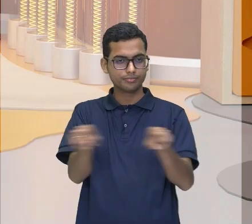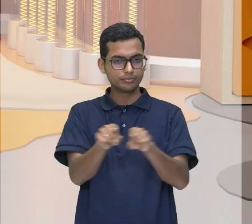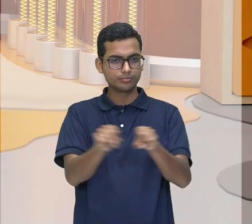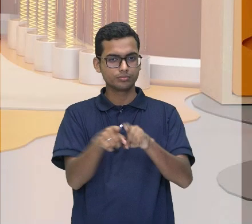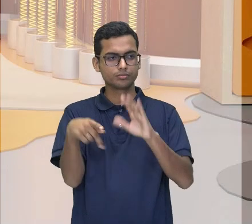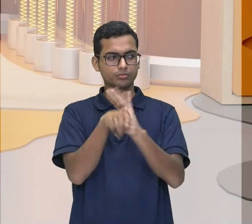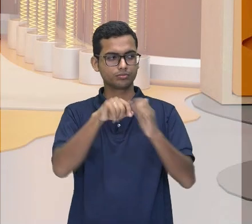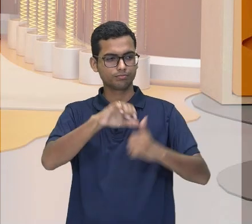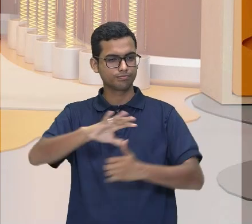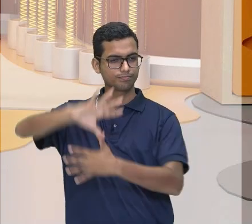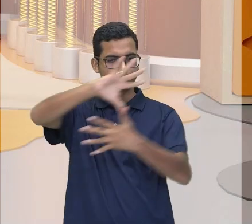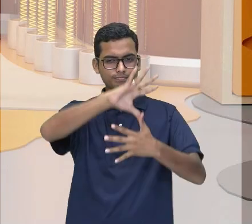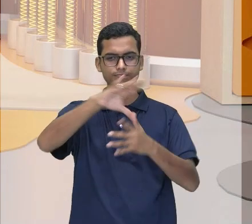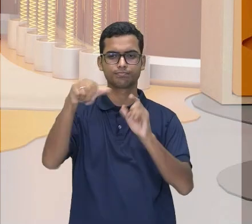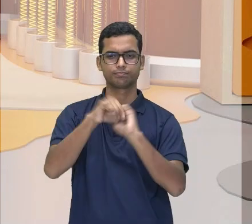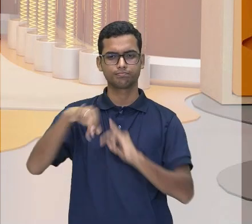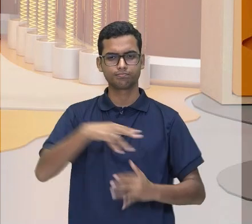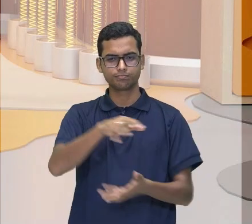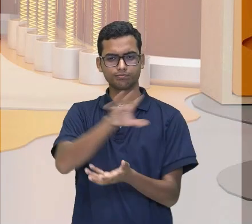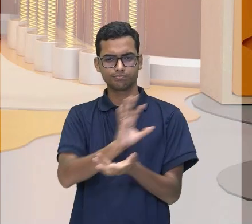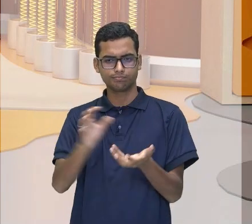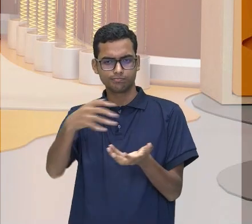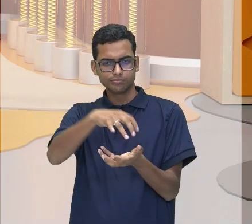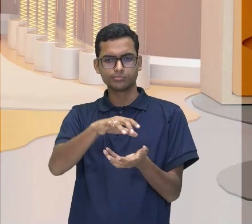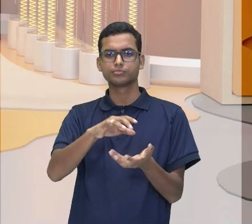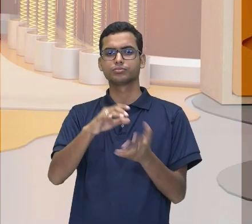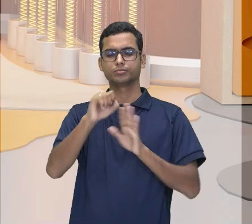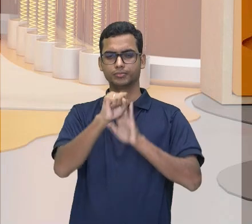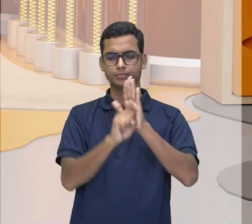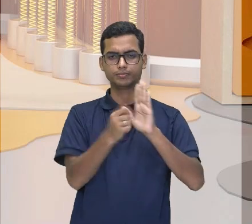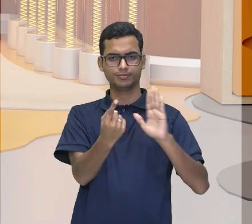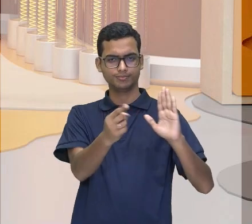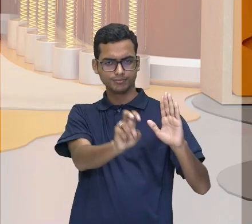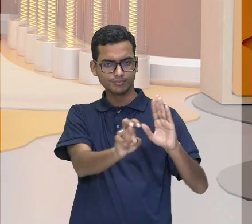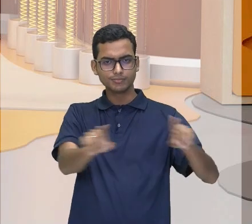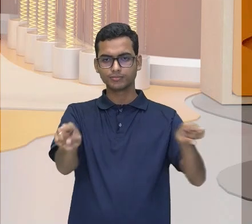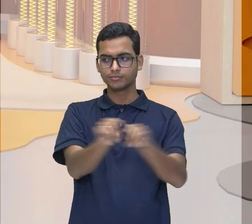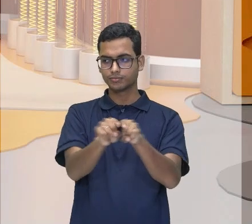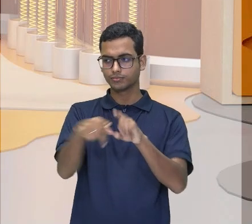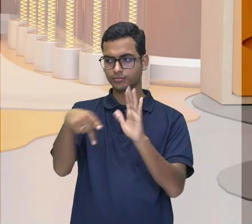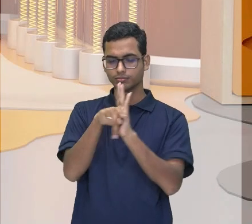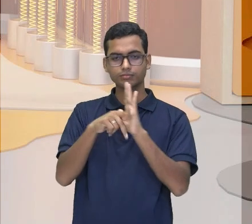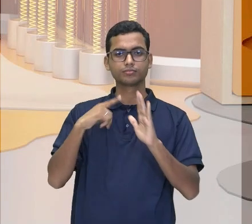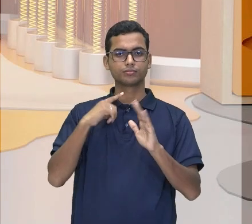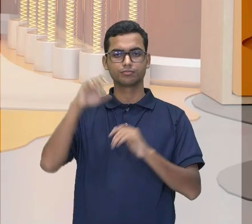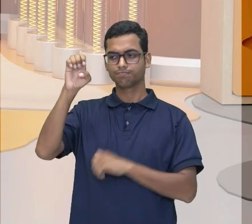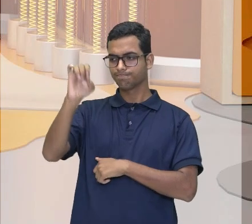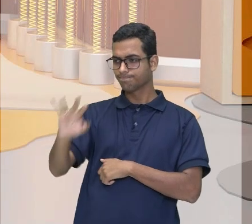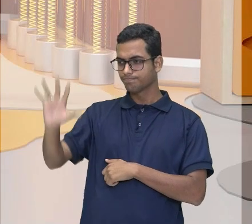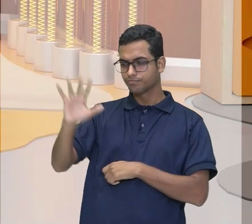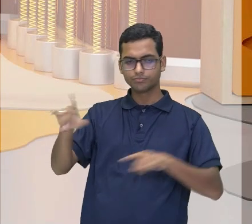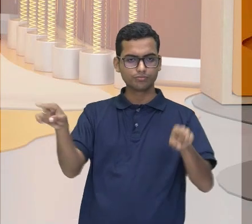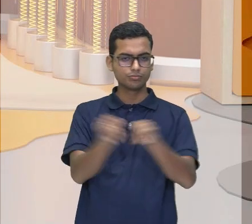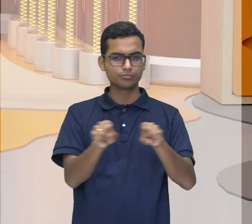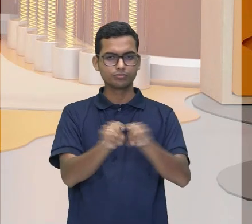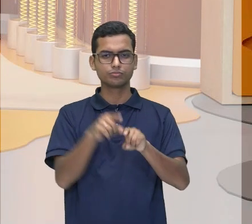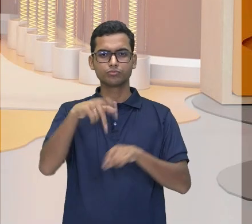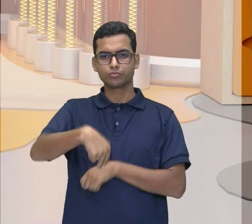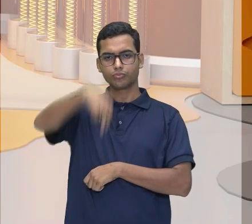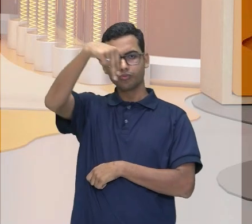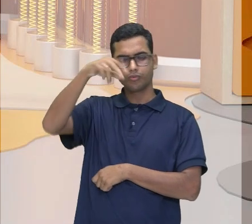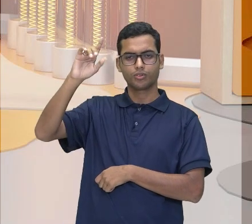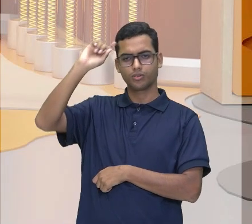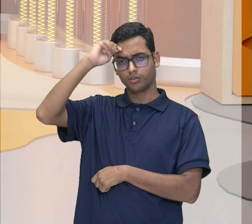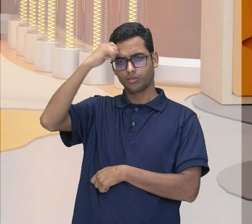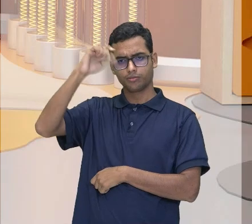século XV, em que representa justamente a parte da Europa, o norte da África e também uma parte da